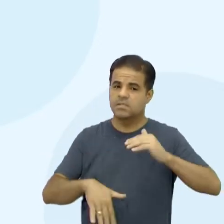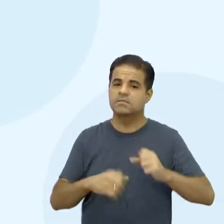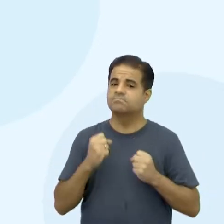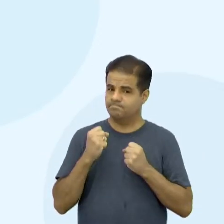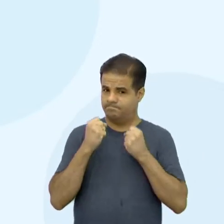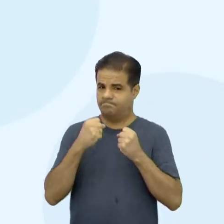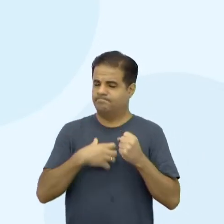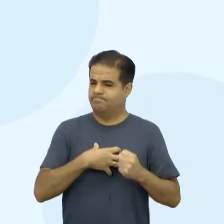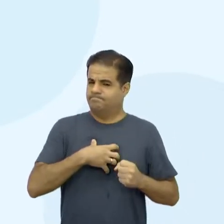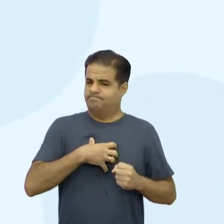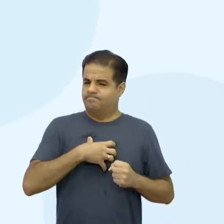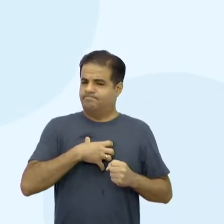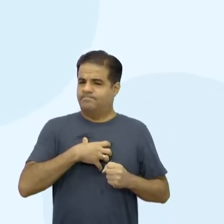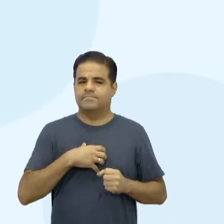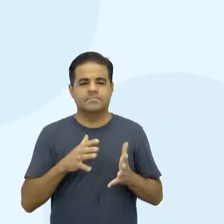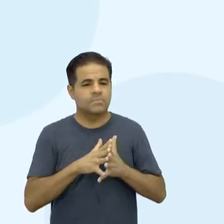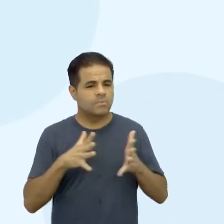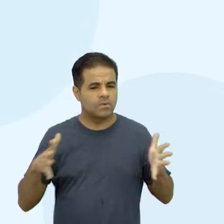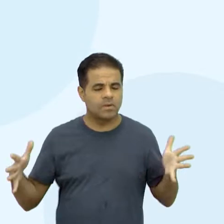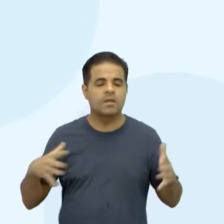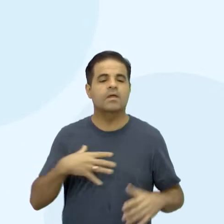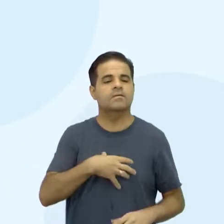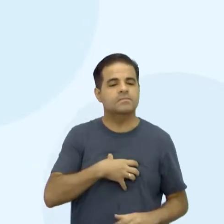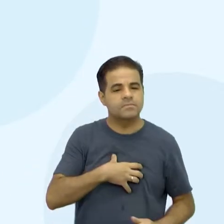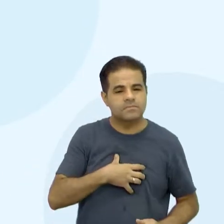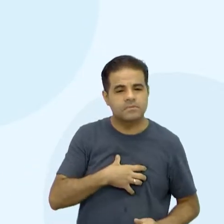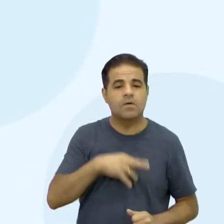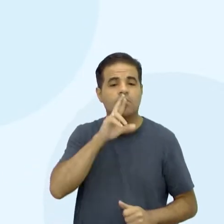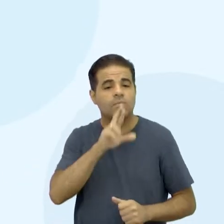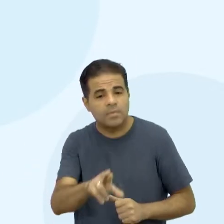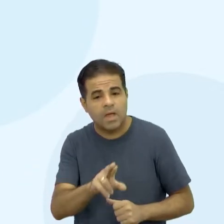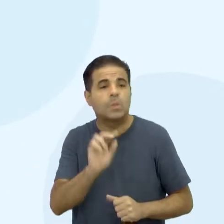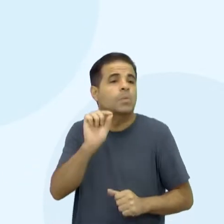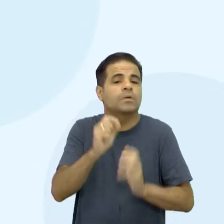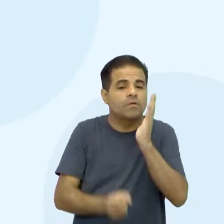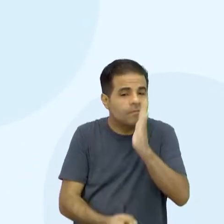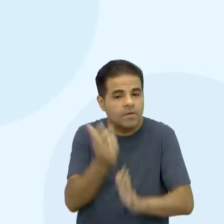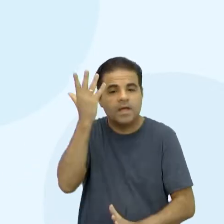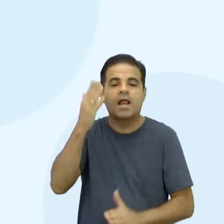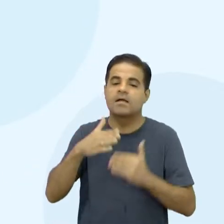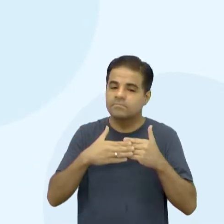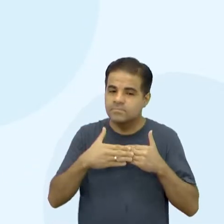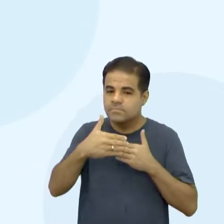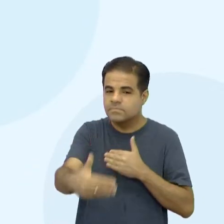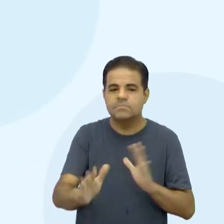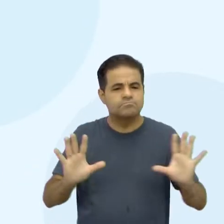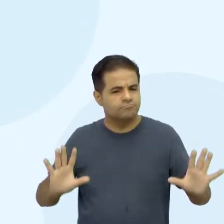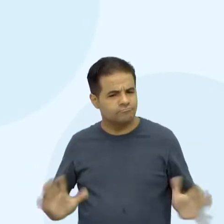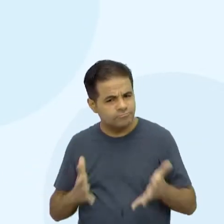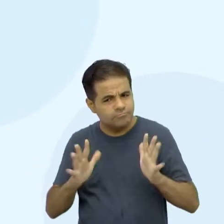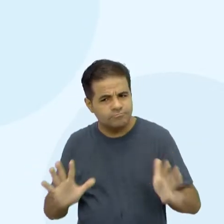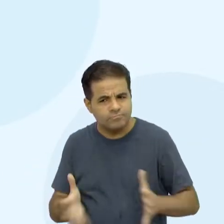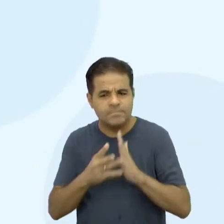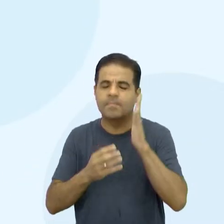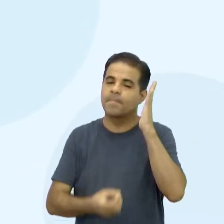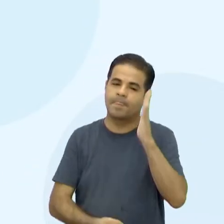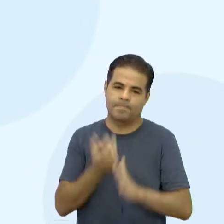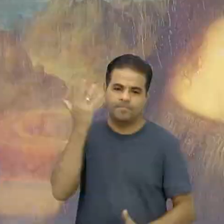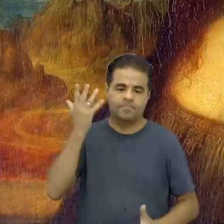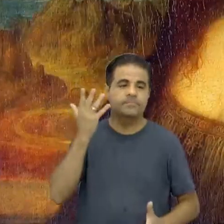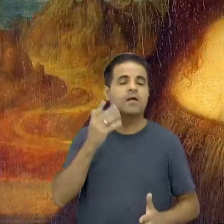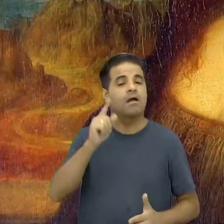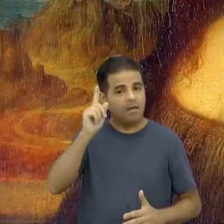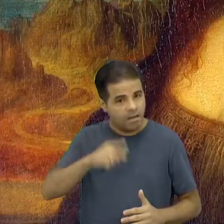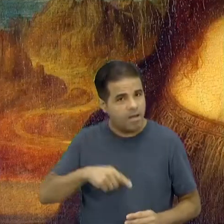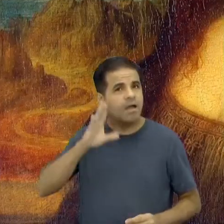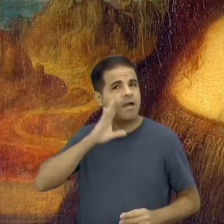força inspiradora, uma grande inspiração, o resultado do que foi criado a partir de um estímulo de criação, tá? É